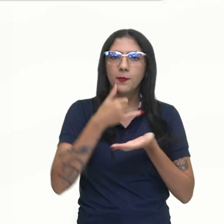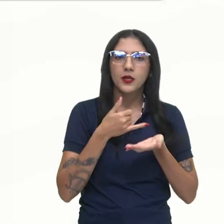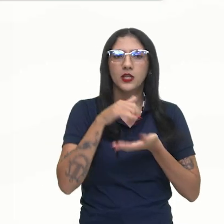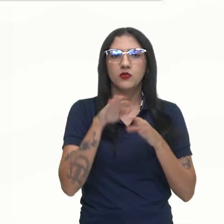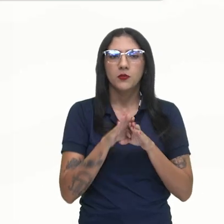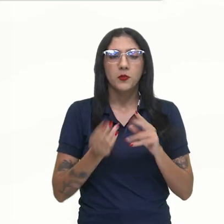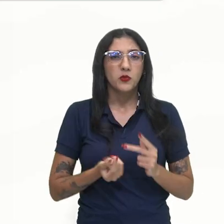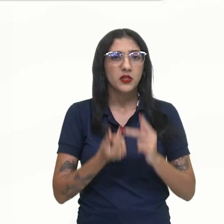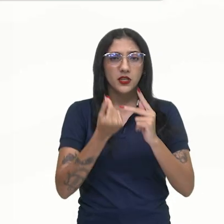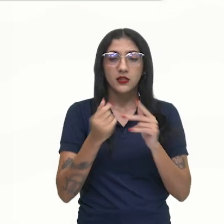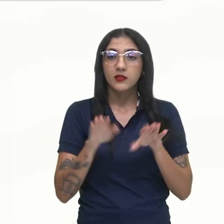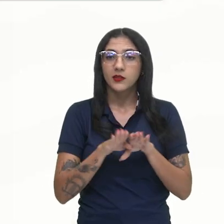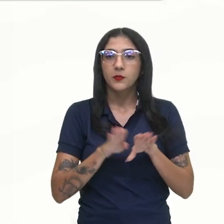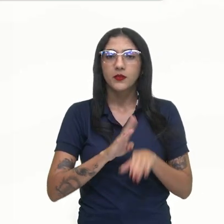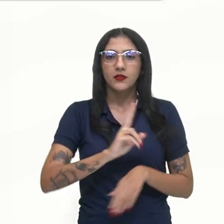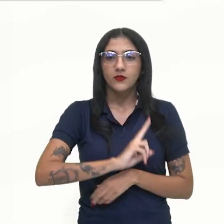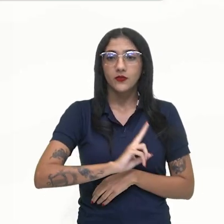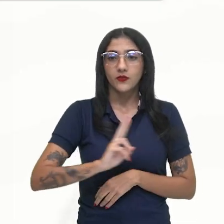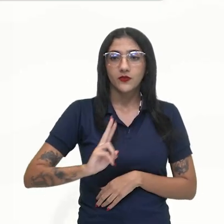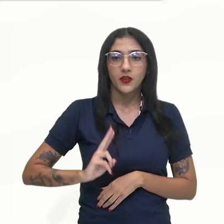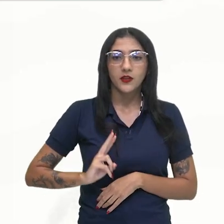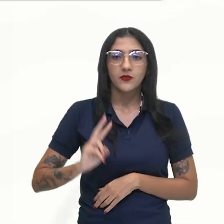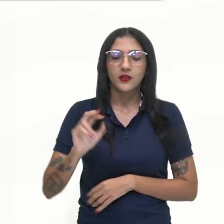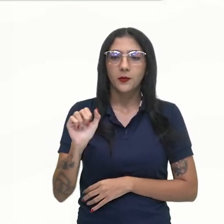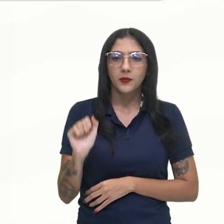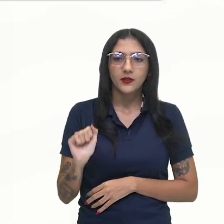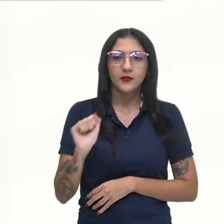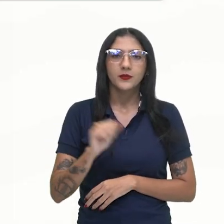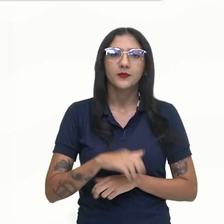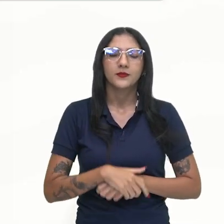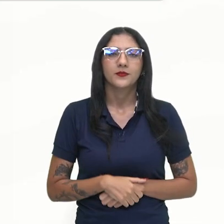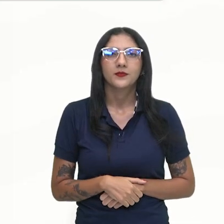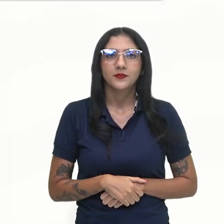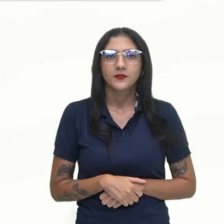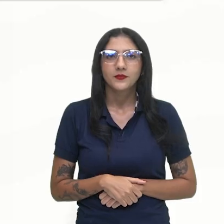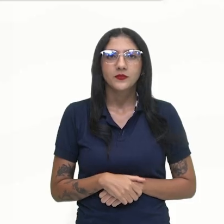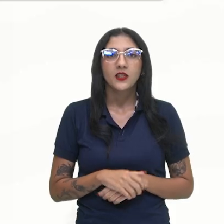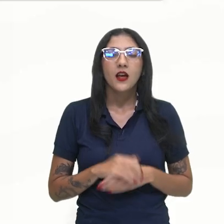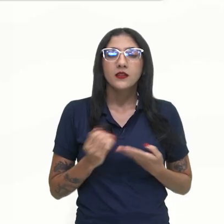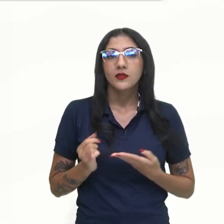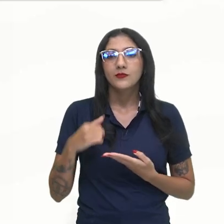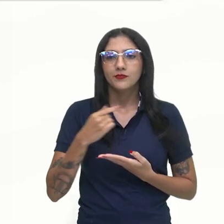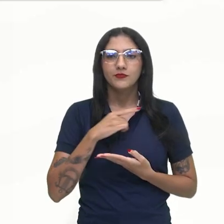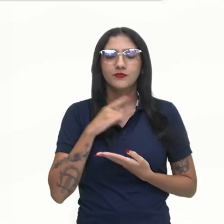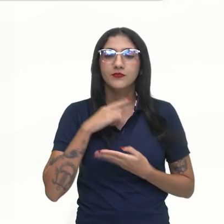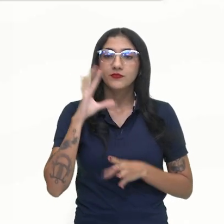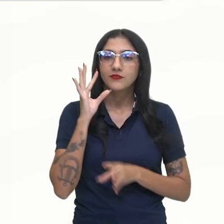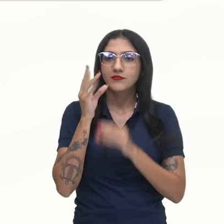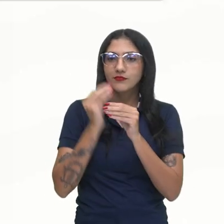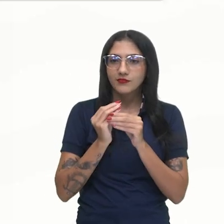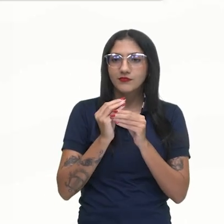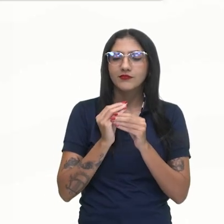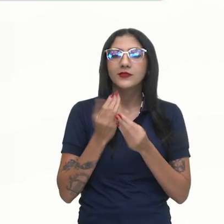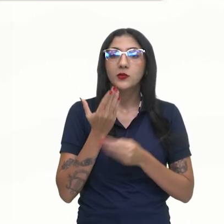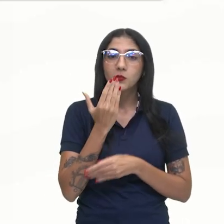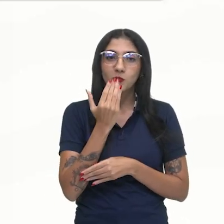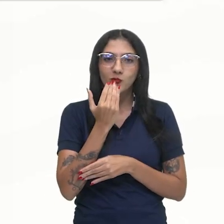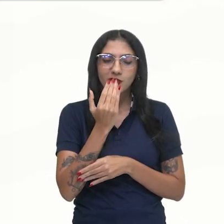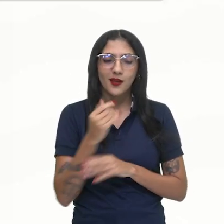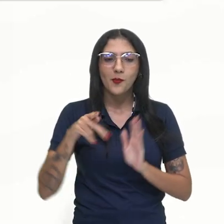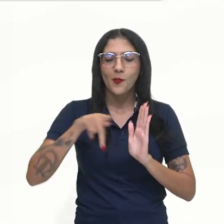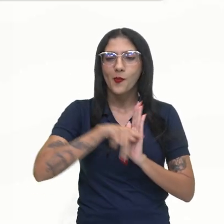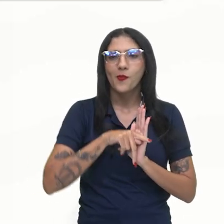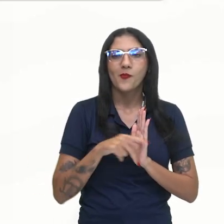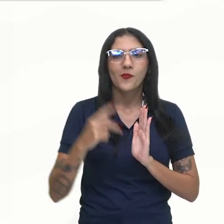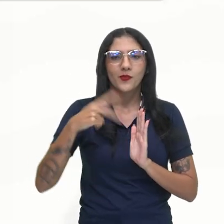proteínas, etc. E vitamina A, né, como foi falado. Então nós falamos aí sobre a nossa cuisine, a cozinha,